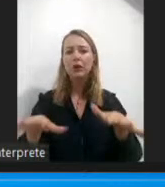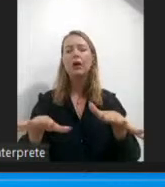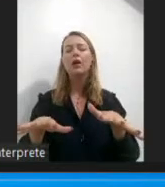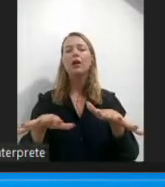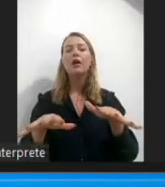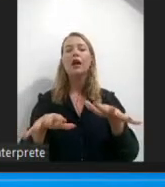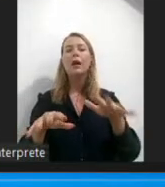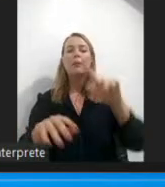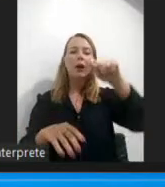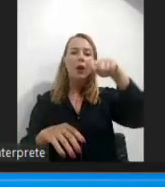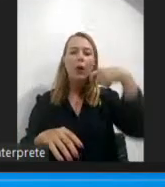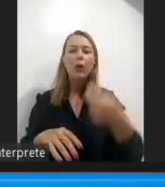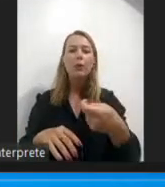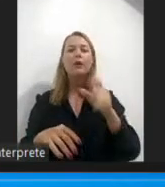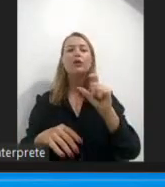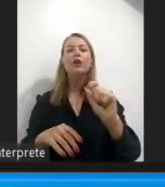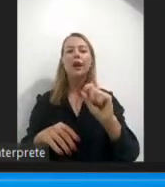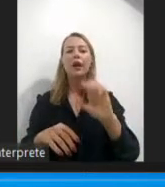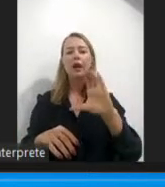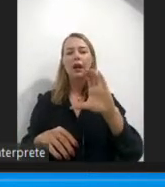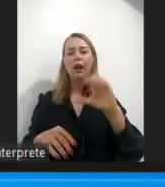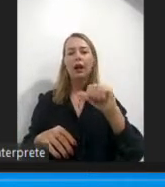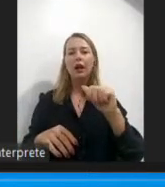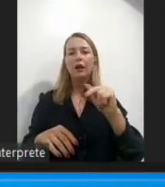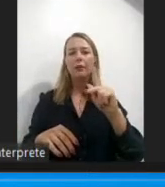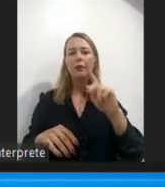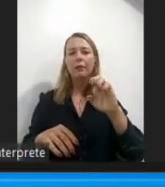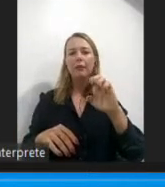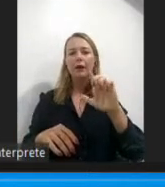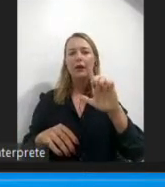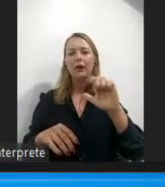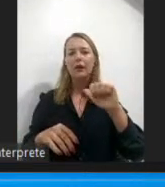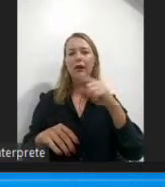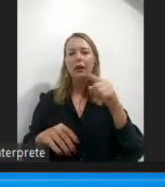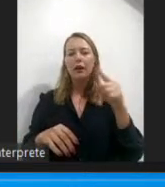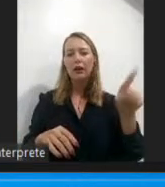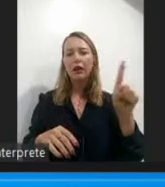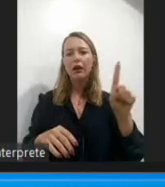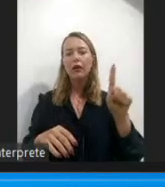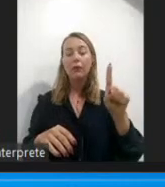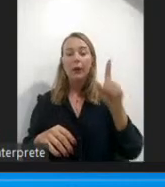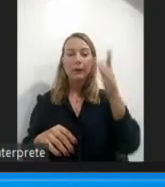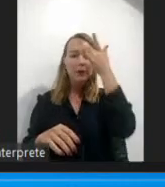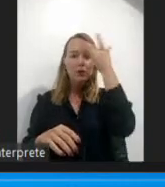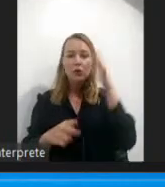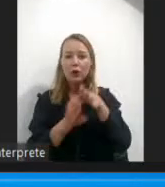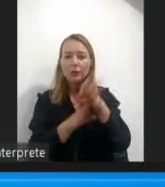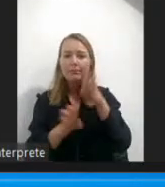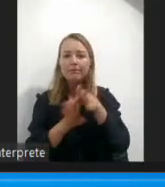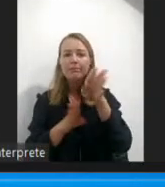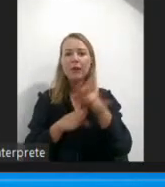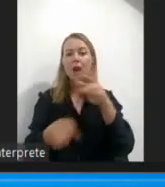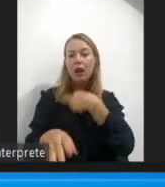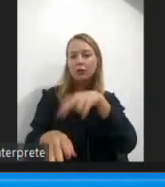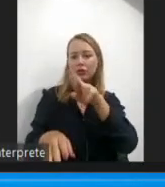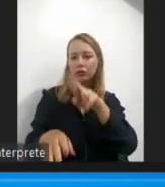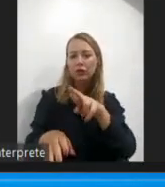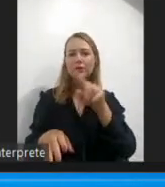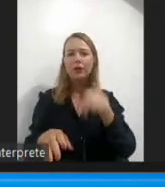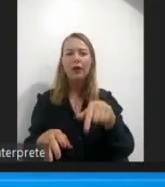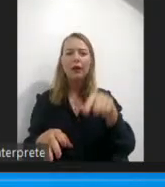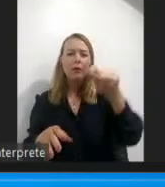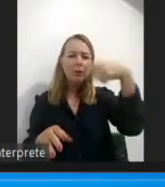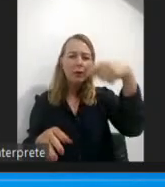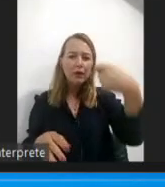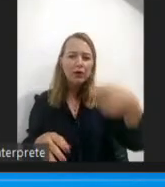os capelões. É uma proposição do vereador Davi Ismael destinada a homenagear essas abnegadas pessoas que